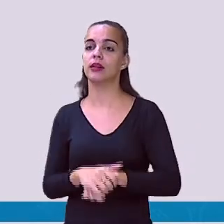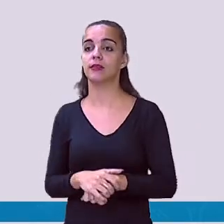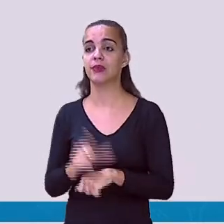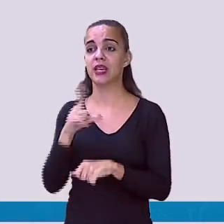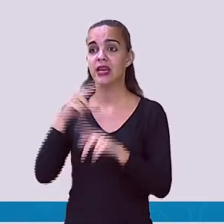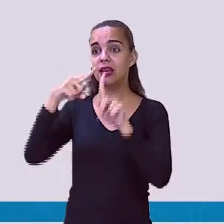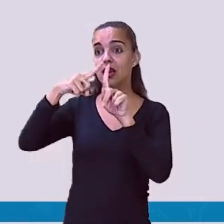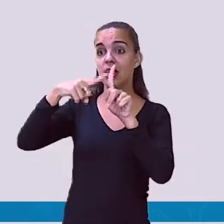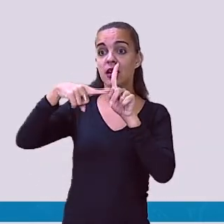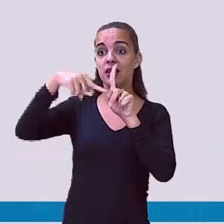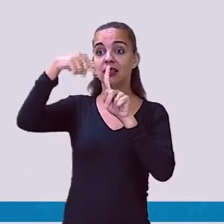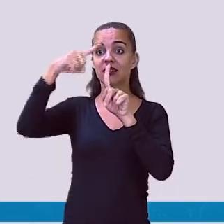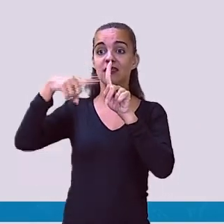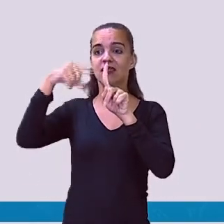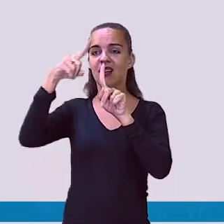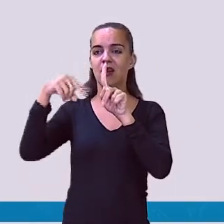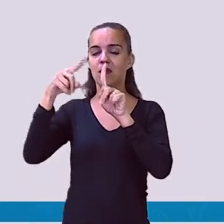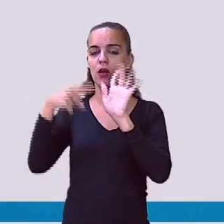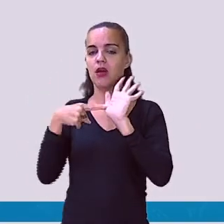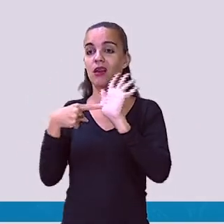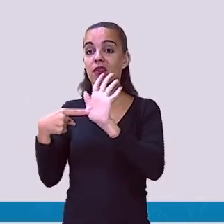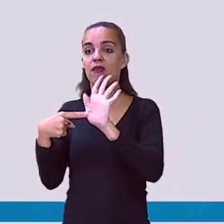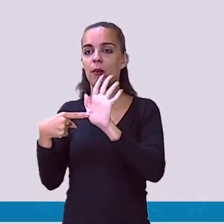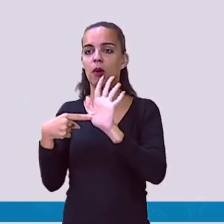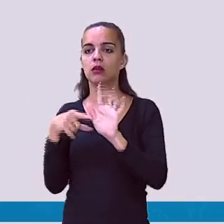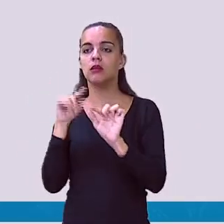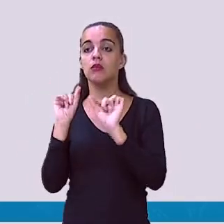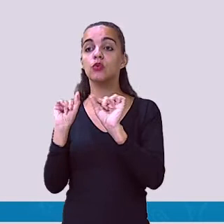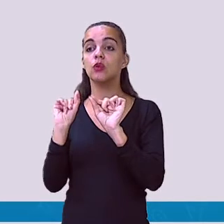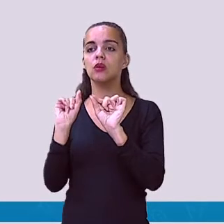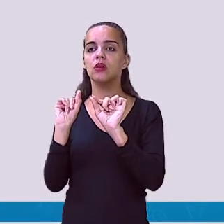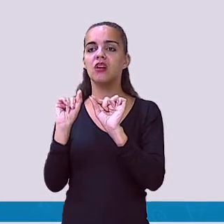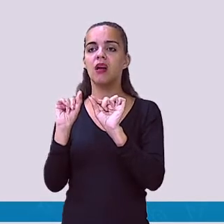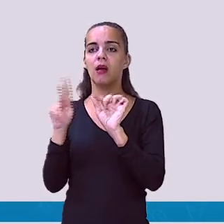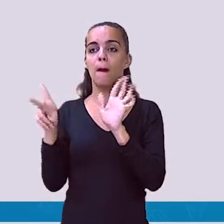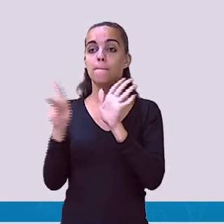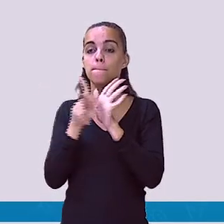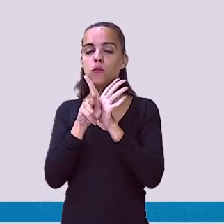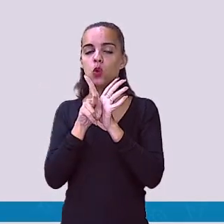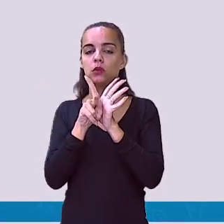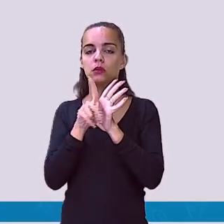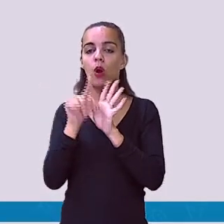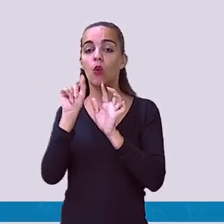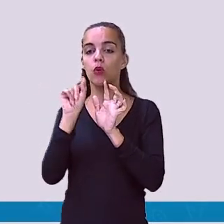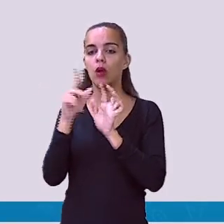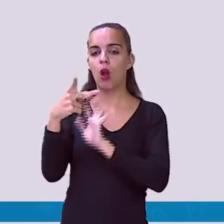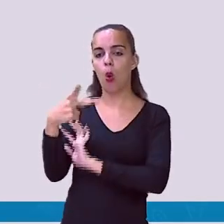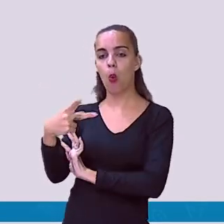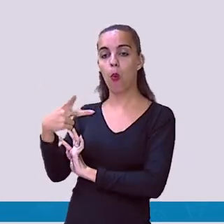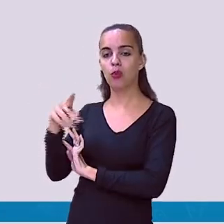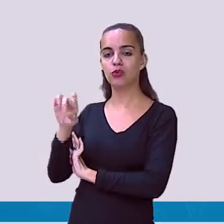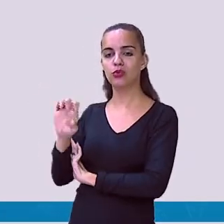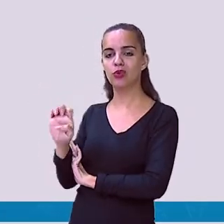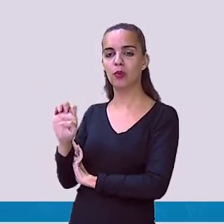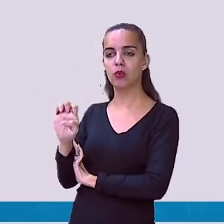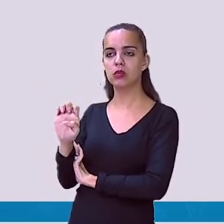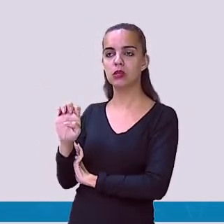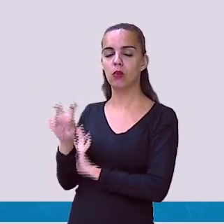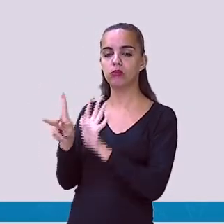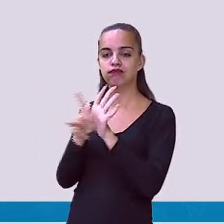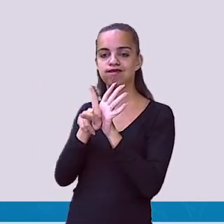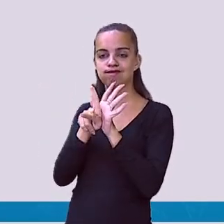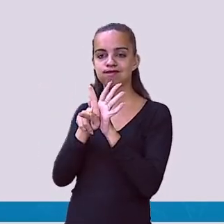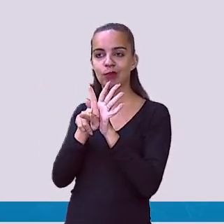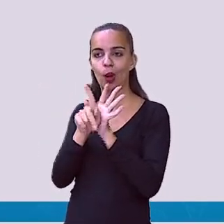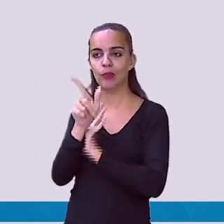ele é importante porque ele vai indicar o ponto de ebulição da água.